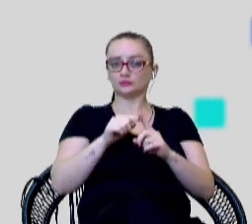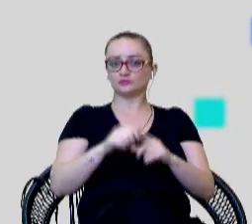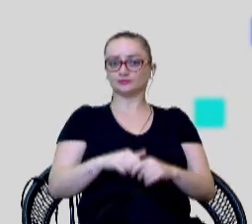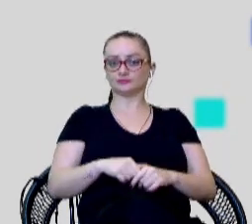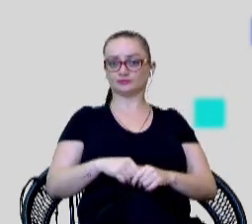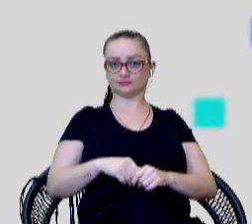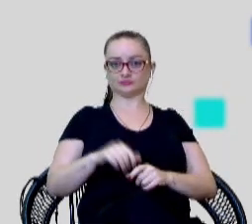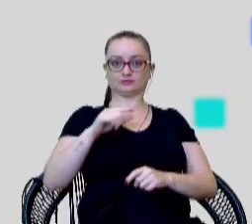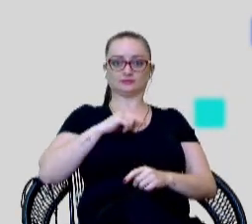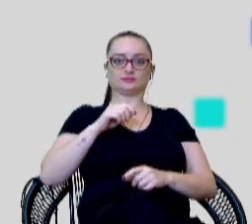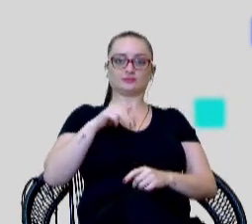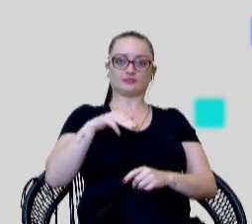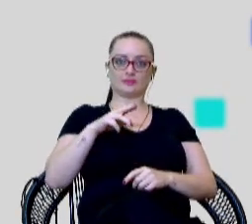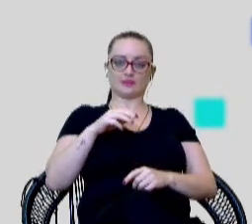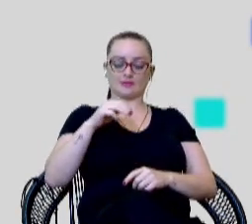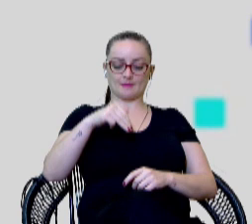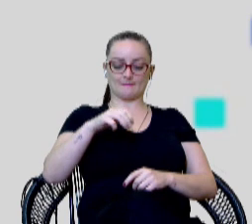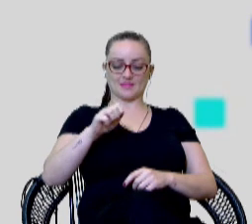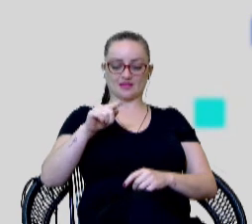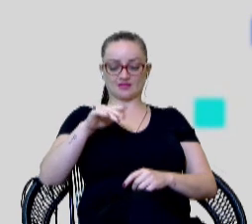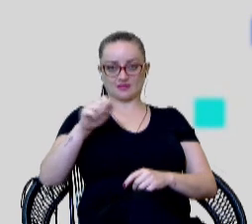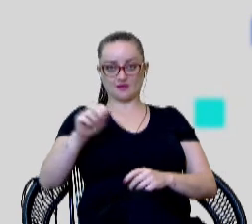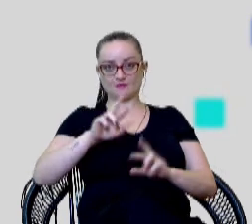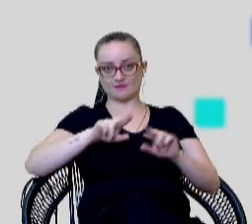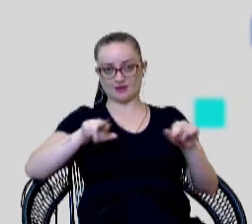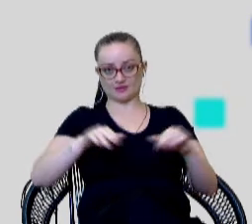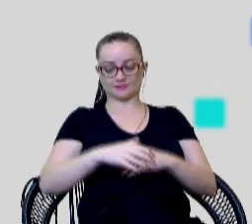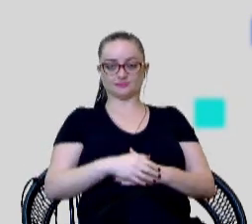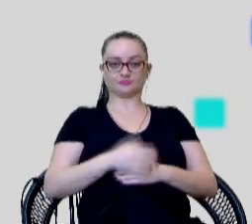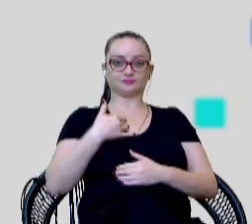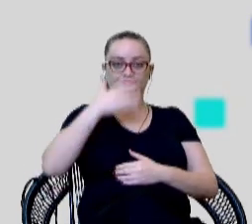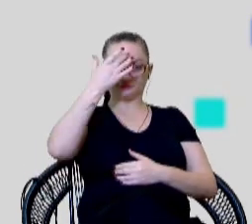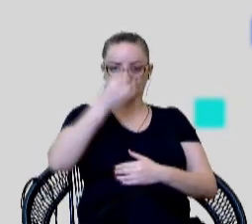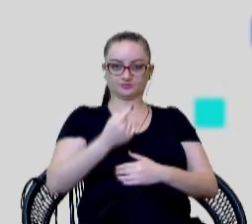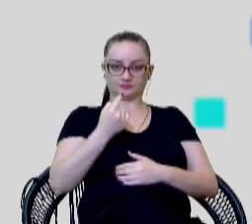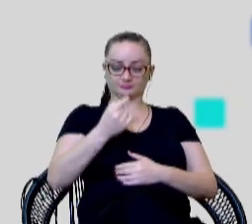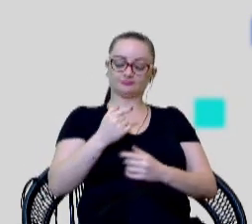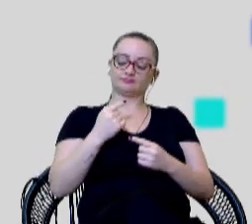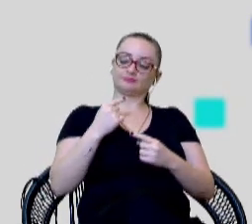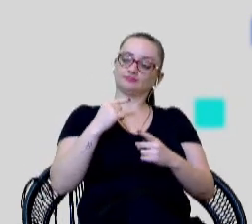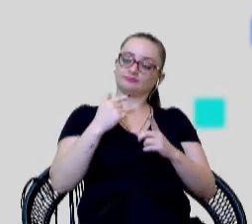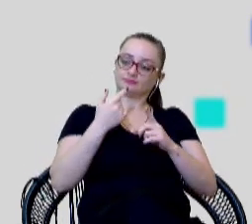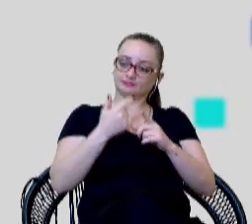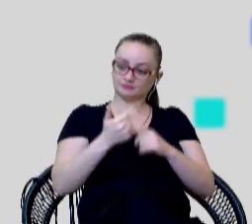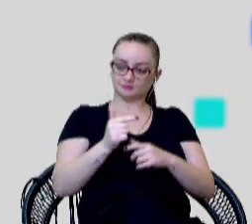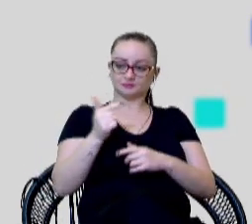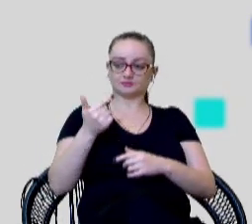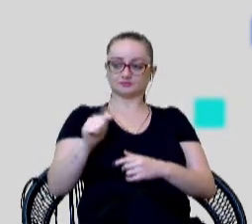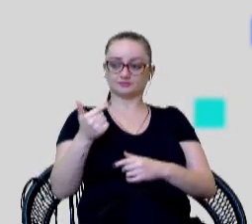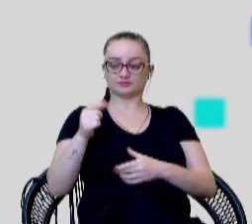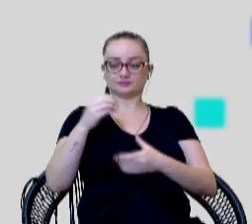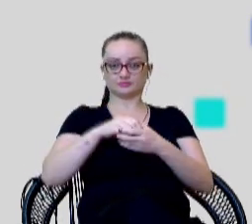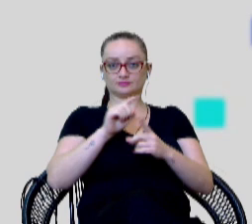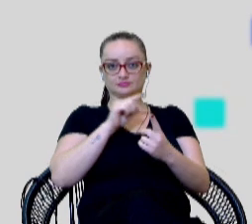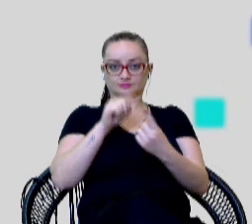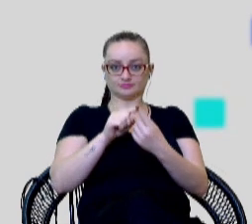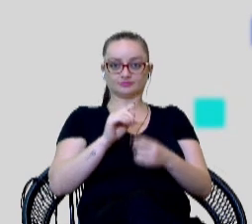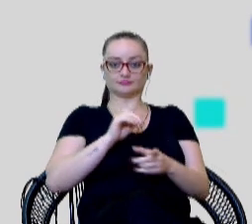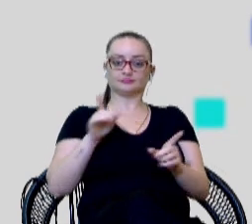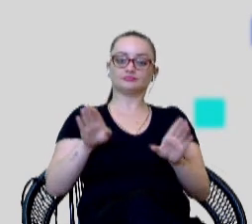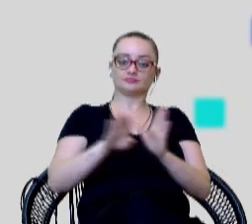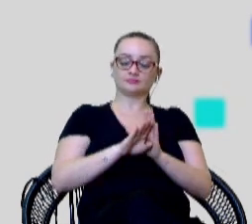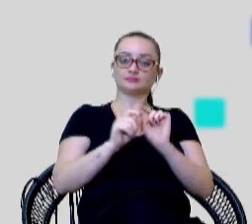eu tenho várias métricas. Eu vou entender uma métrica por vez, dentro de cada objetivo. Então, para